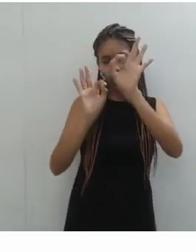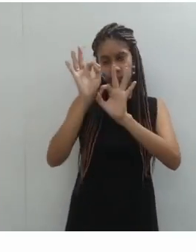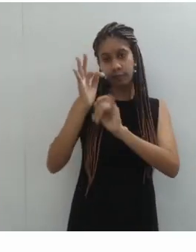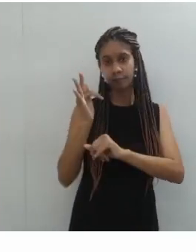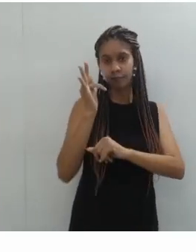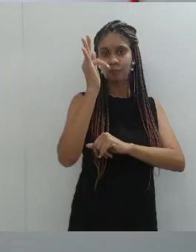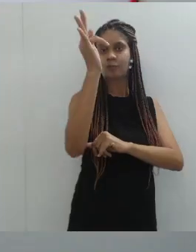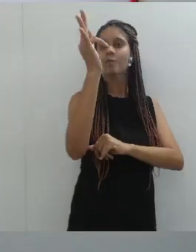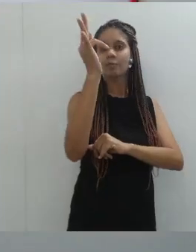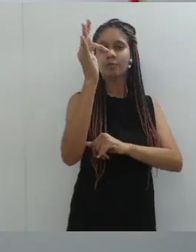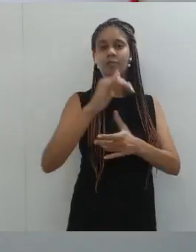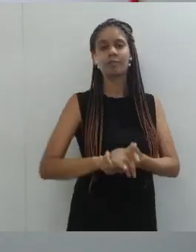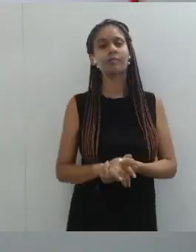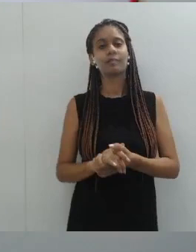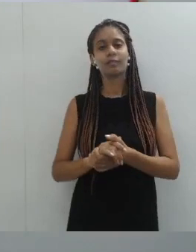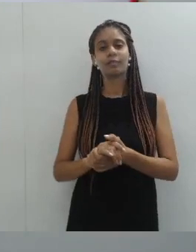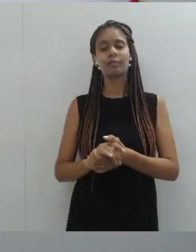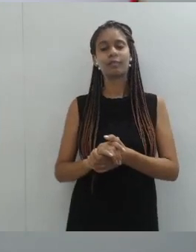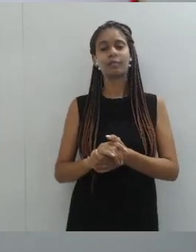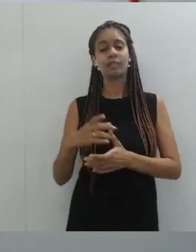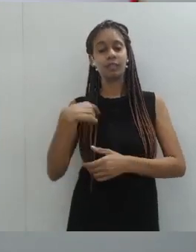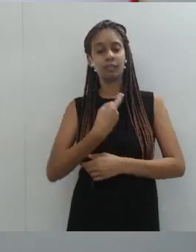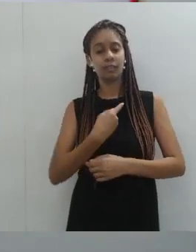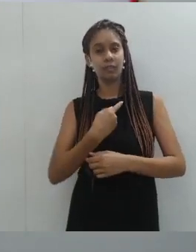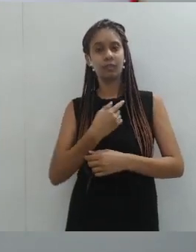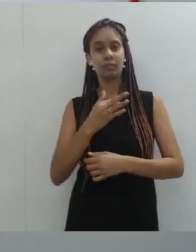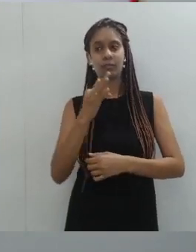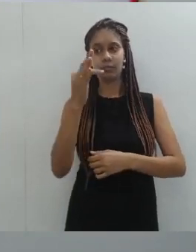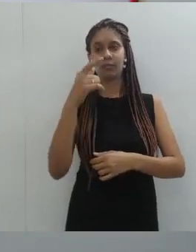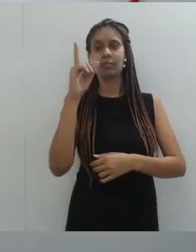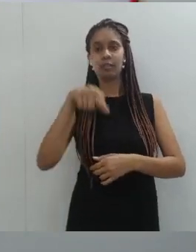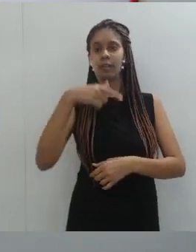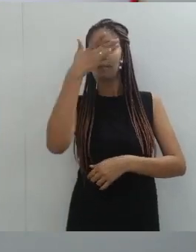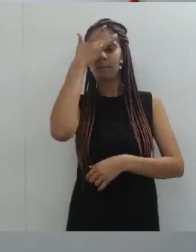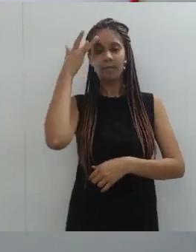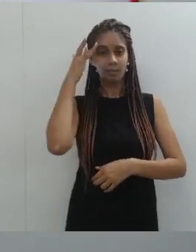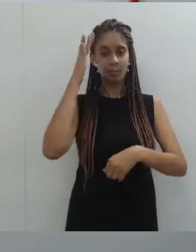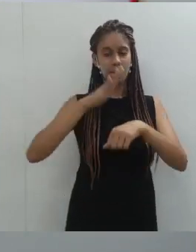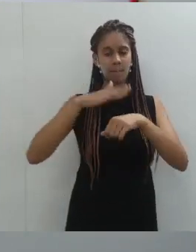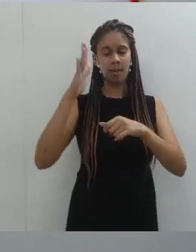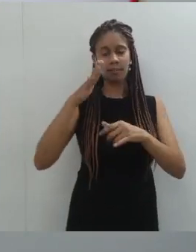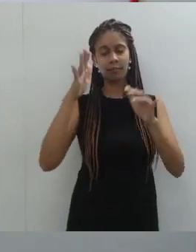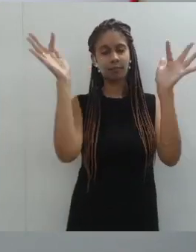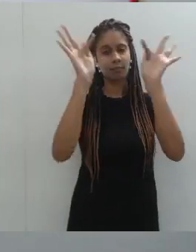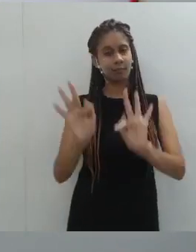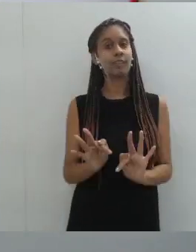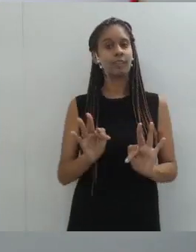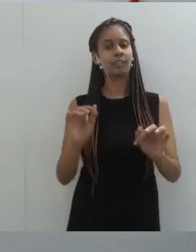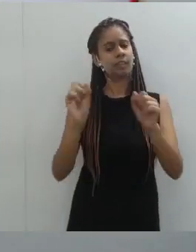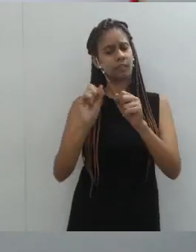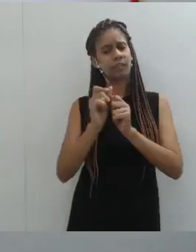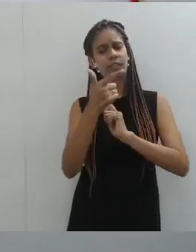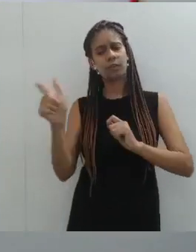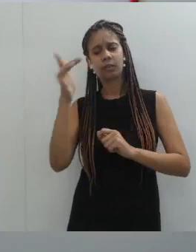futuro e sermos pessoas mais felizes. Ou até mesmo fazer outras pessoas mais felizes.